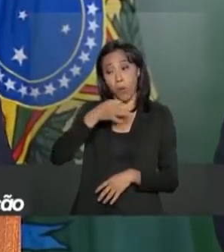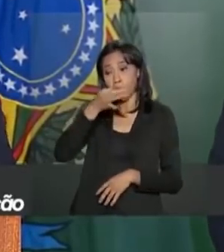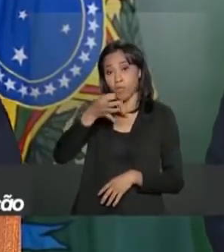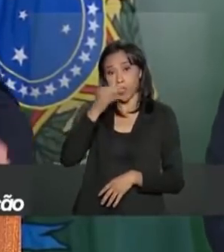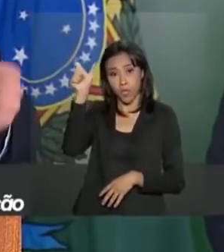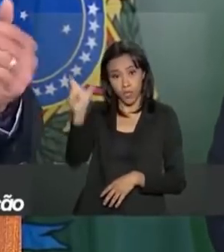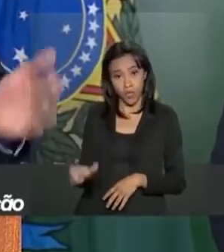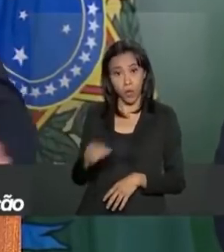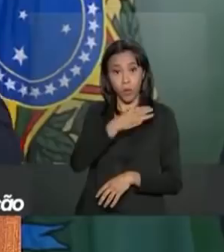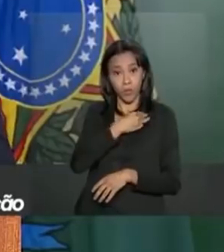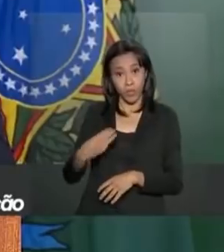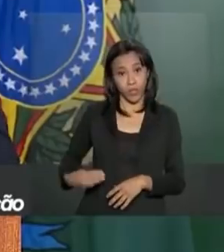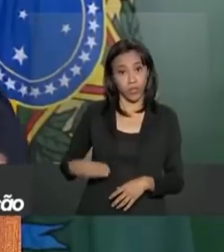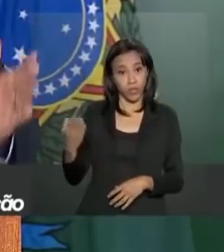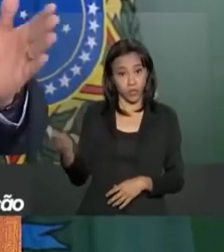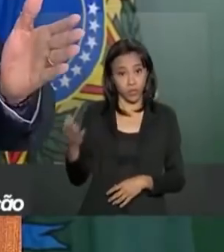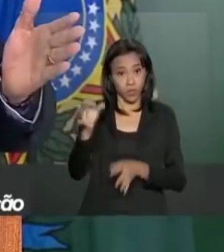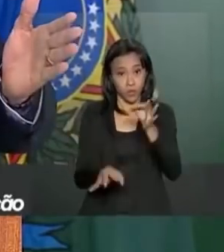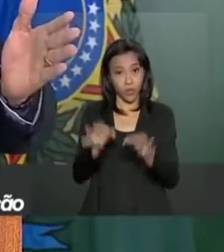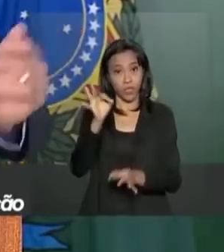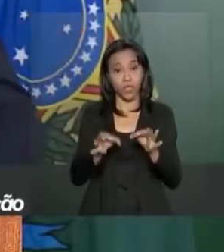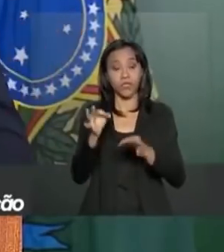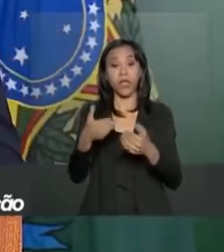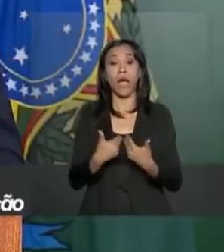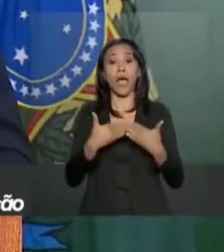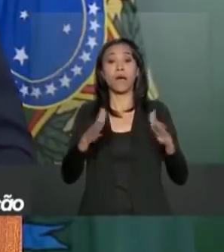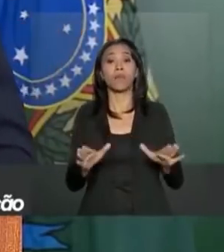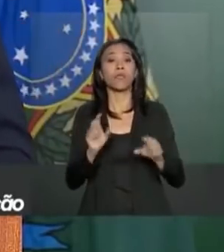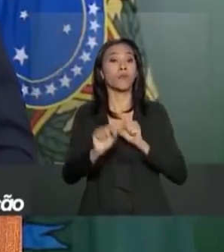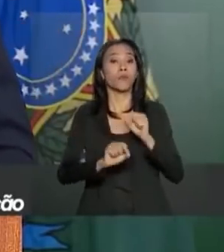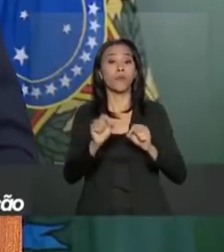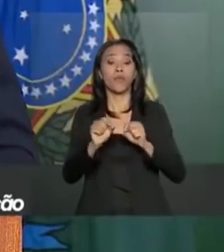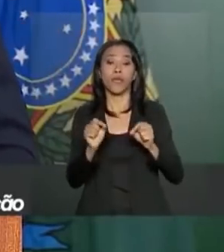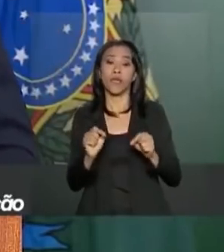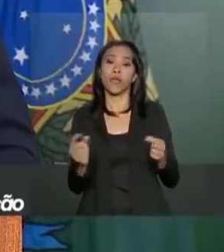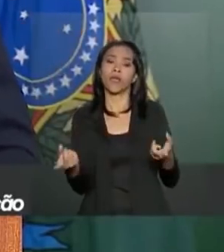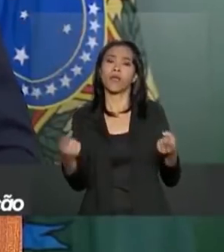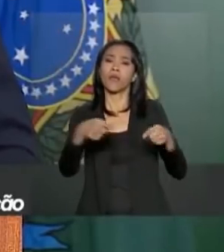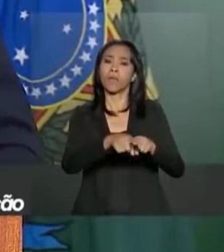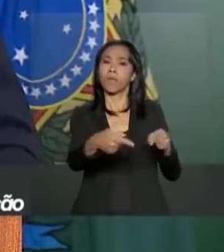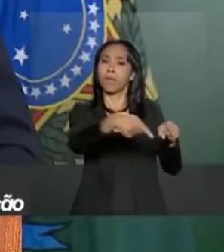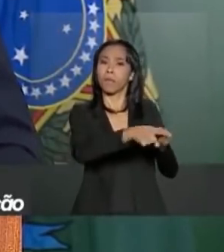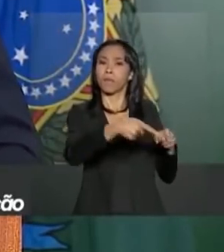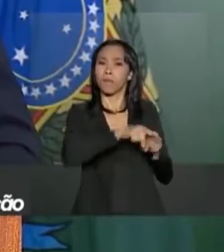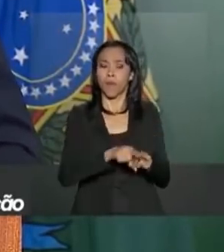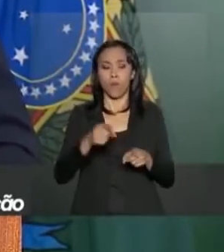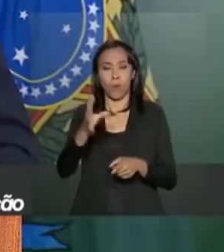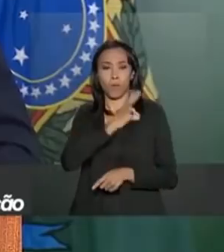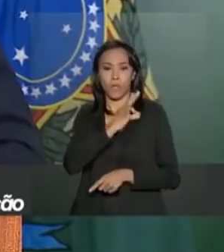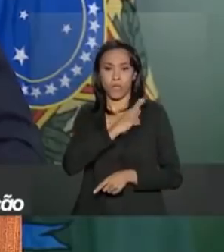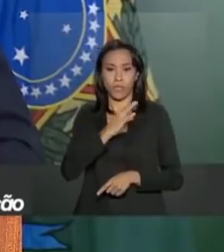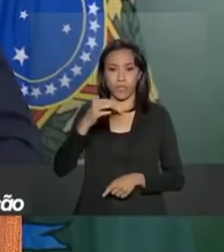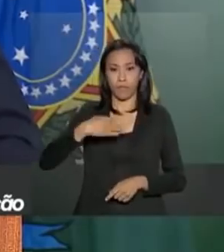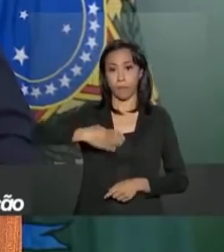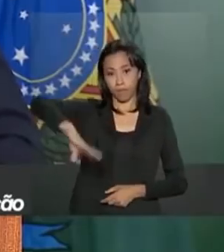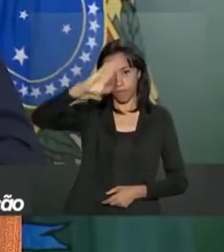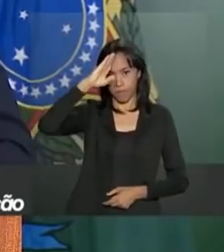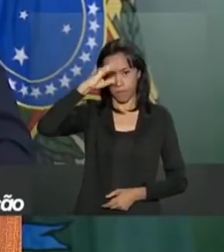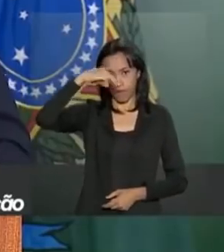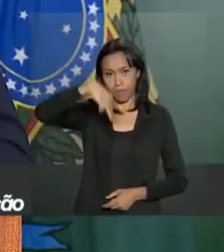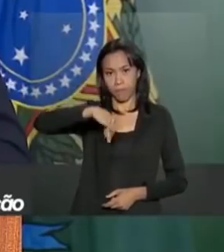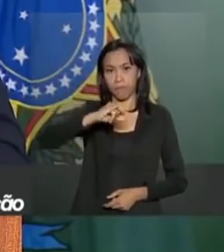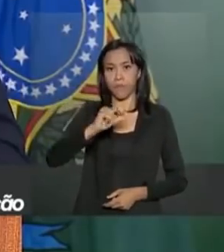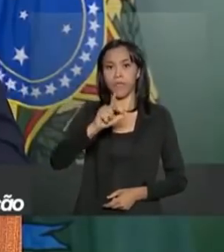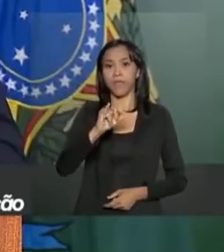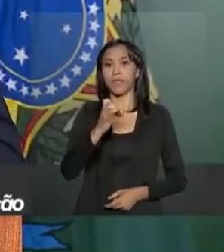ausar de abrir convênios com a com a polícia militar e a polícia civil Então o que eu posso adiantar